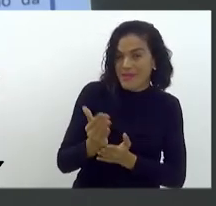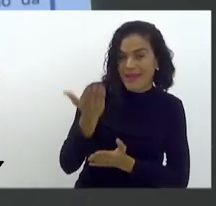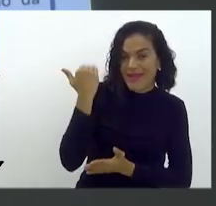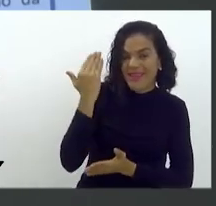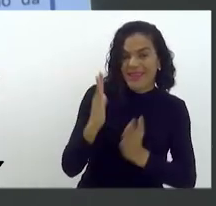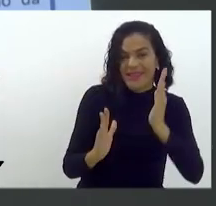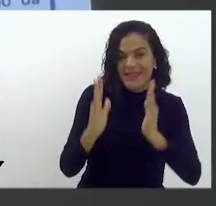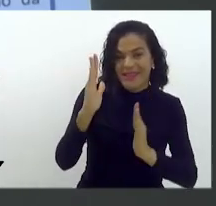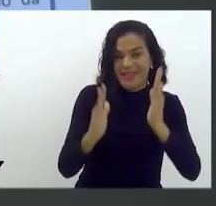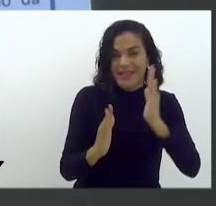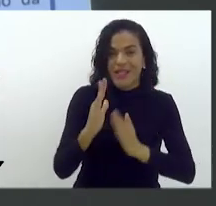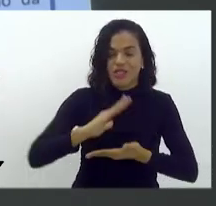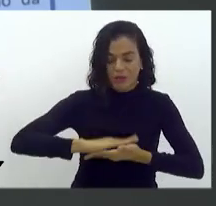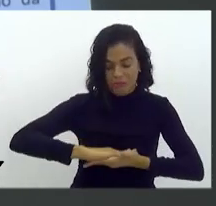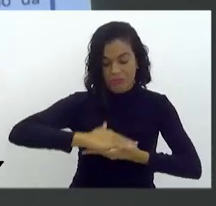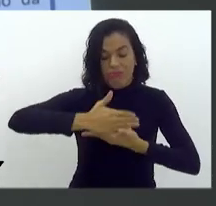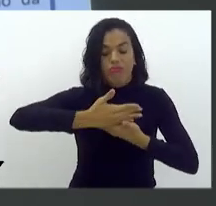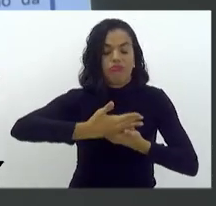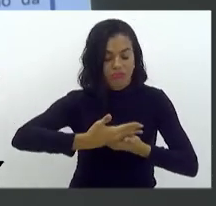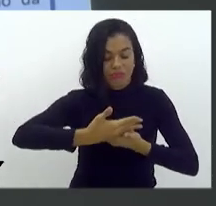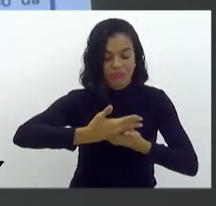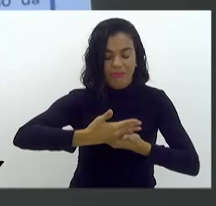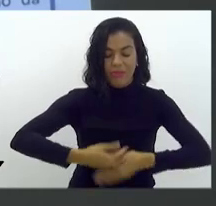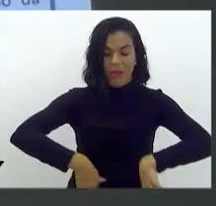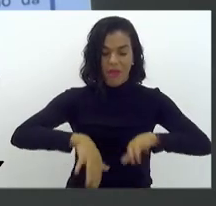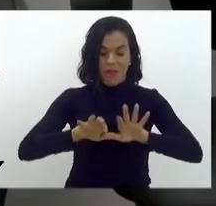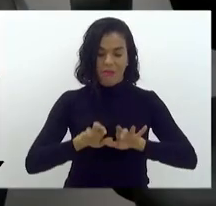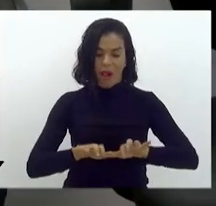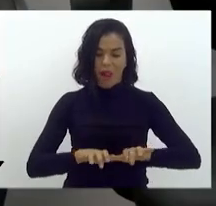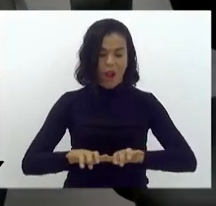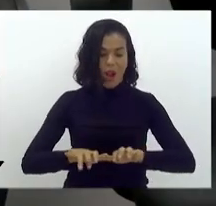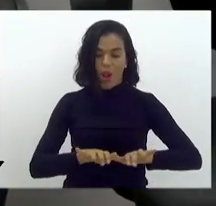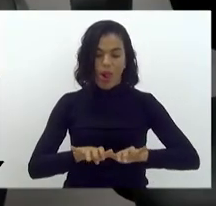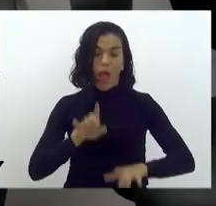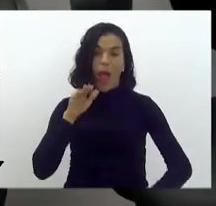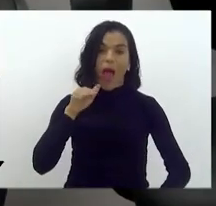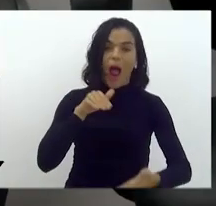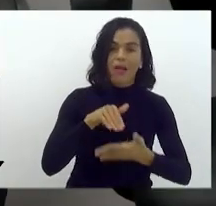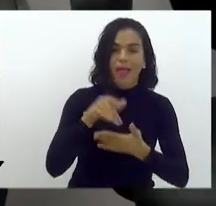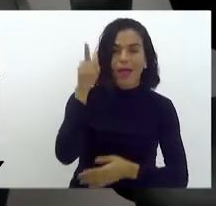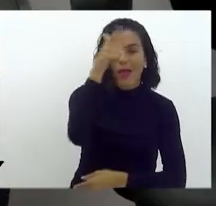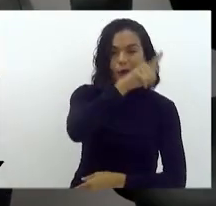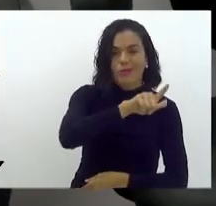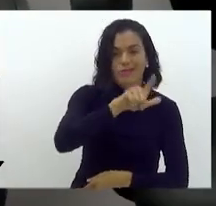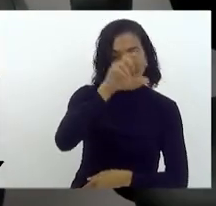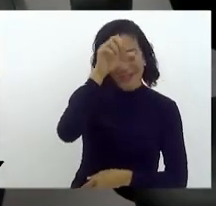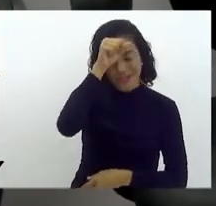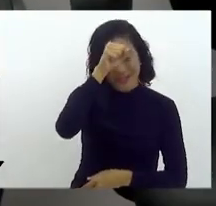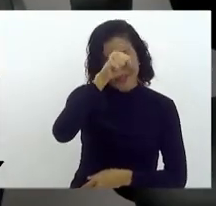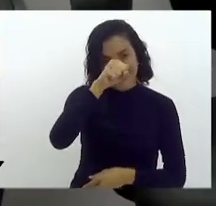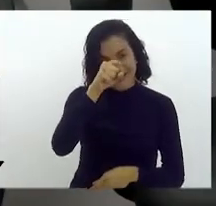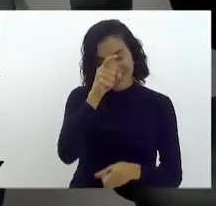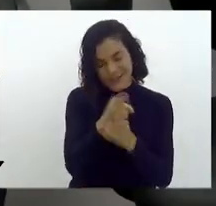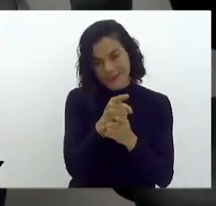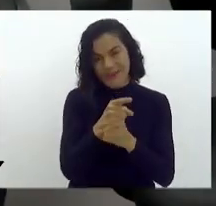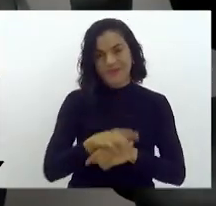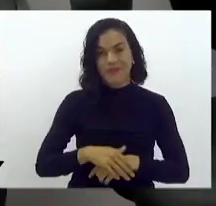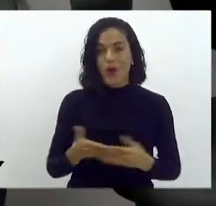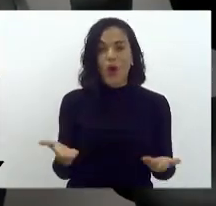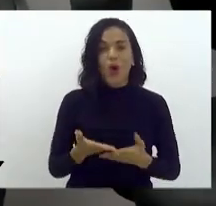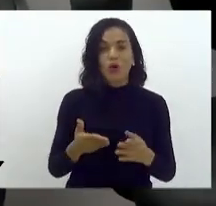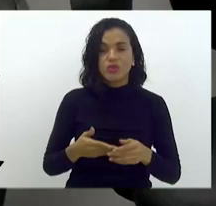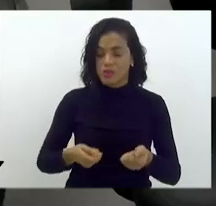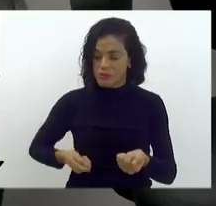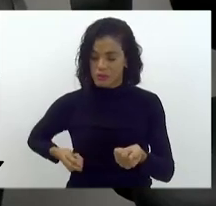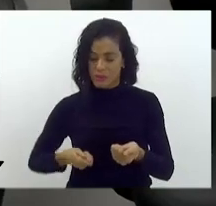que a gente pegava laptop abria e ficava mexendo até descobrir hoje em dia não hoje em dia a gente conecta um equipamento